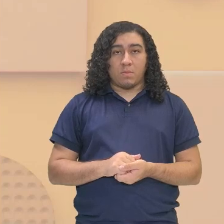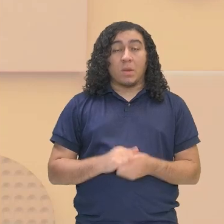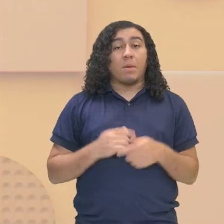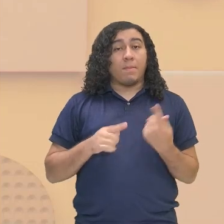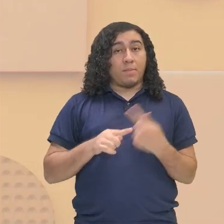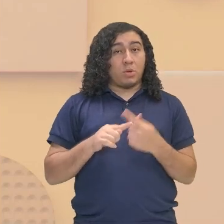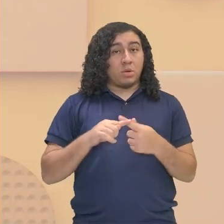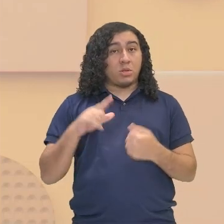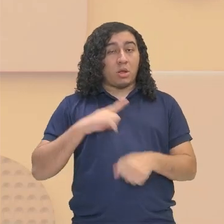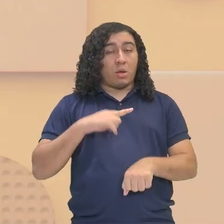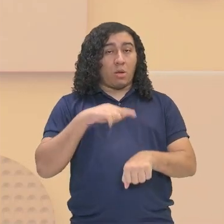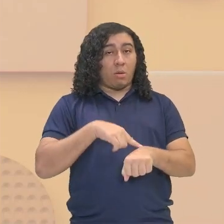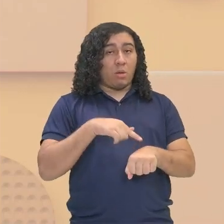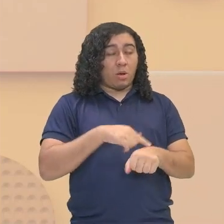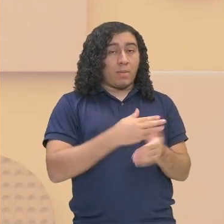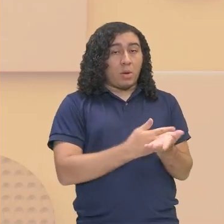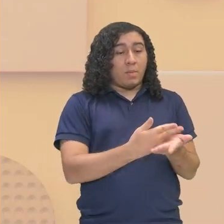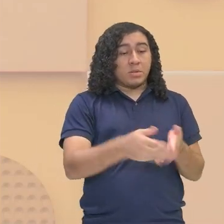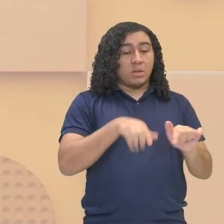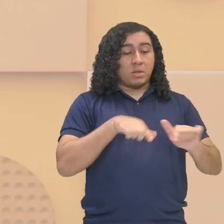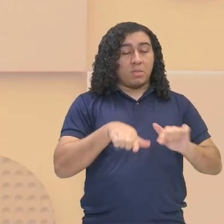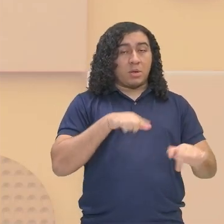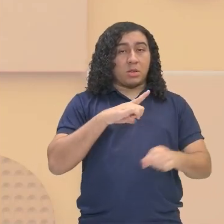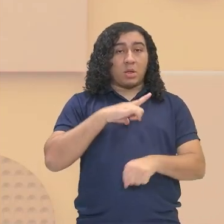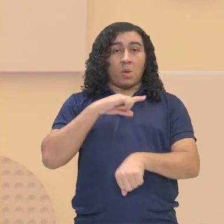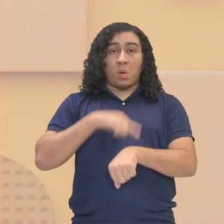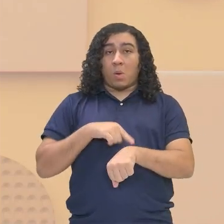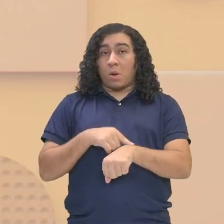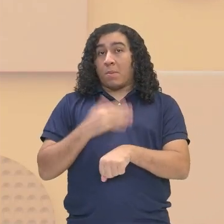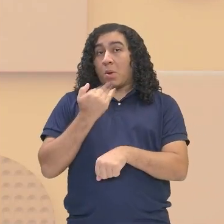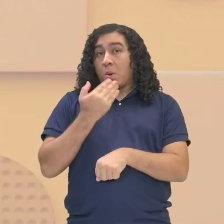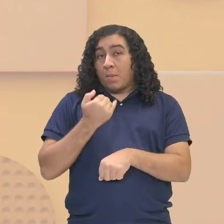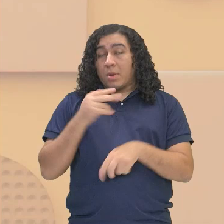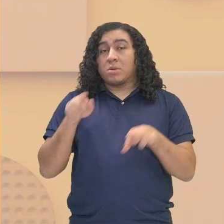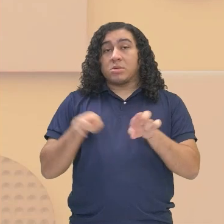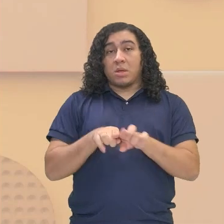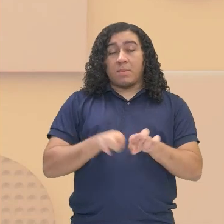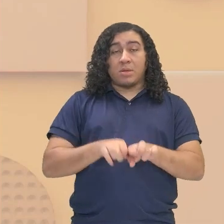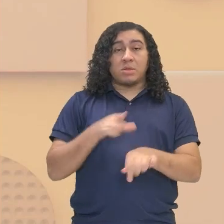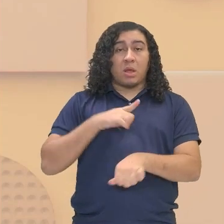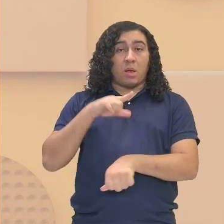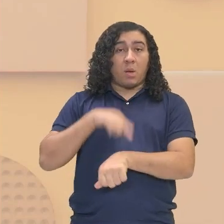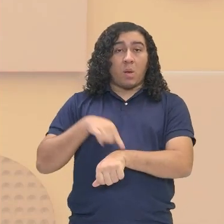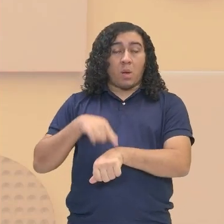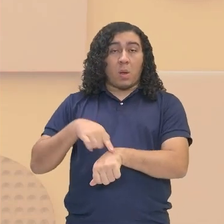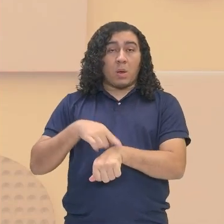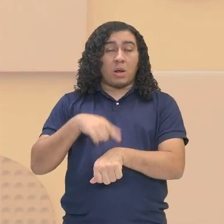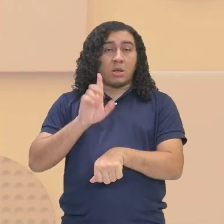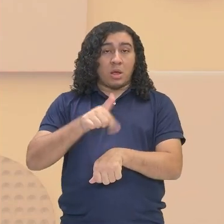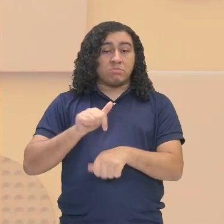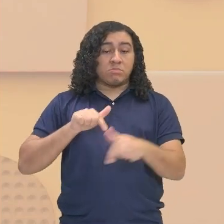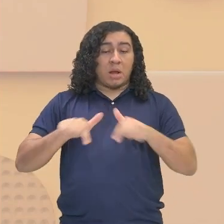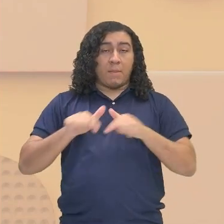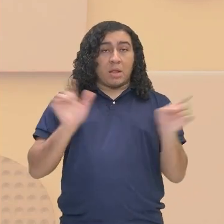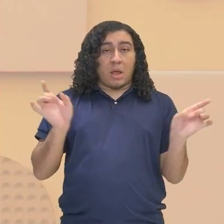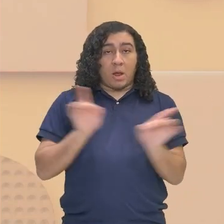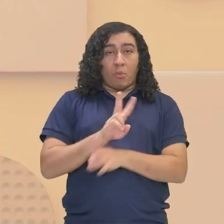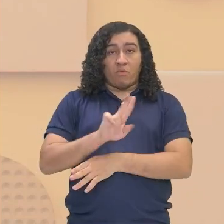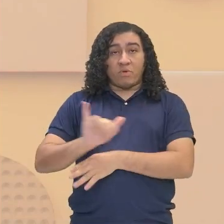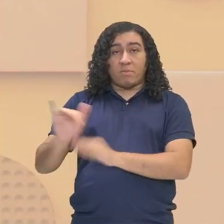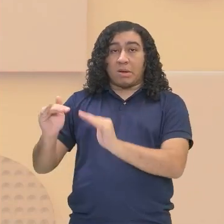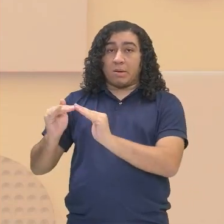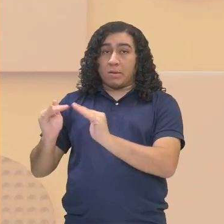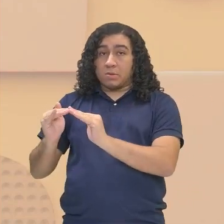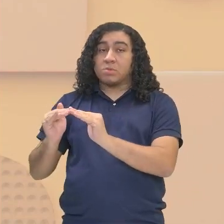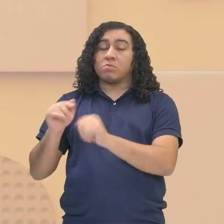trabalho, eu tenho um horário para comer, eu tenho um horário então teoricamente para sair, não é mesmo? Então, observa, então,